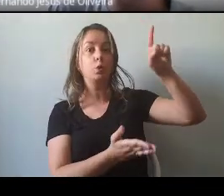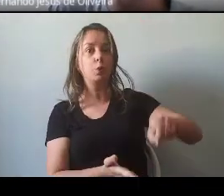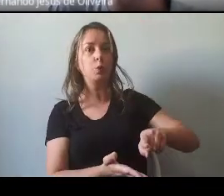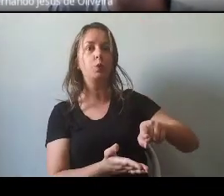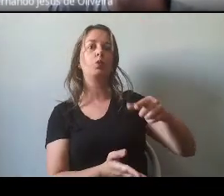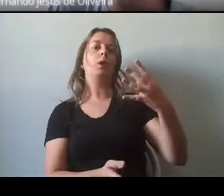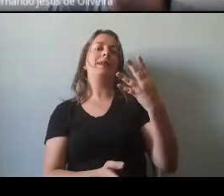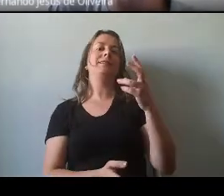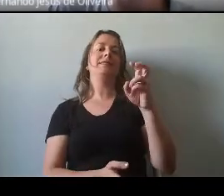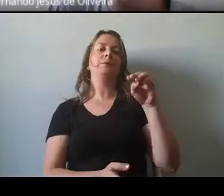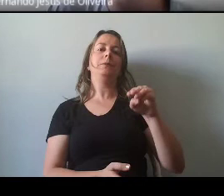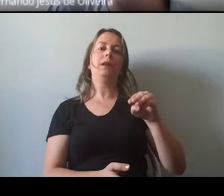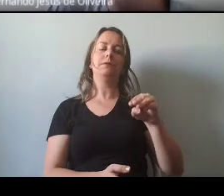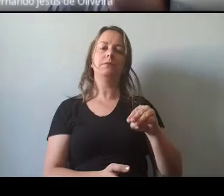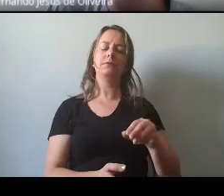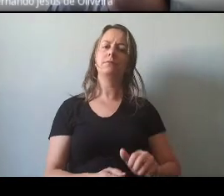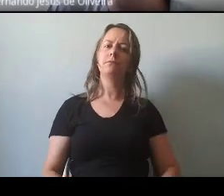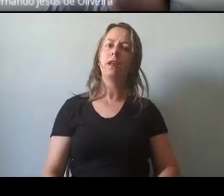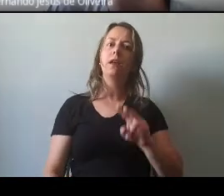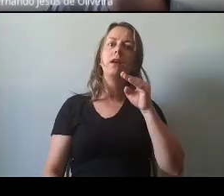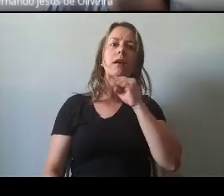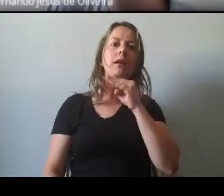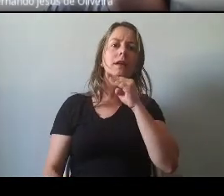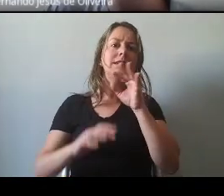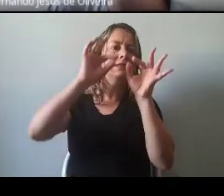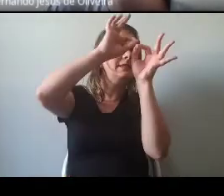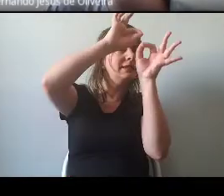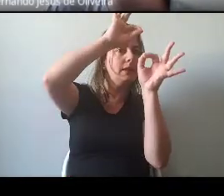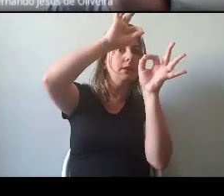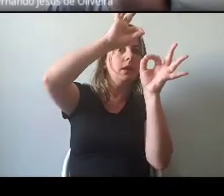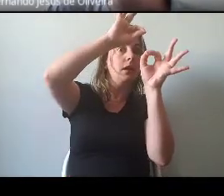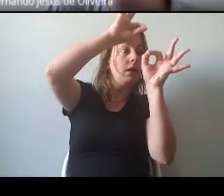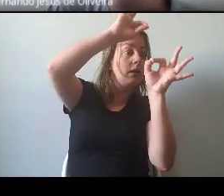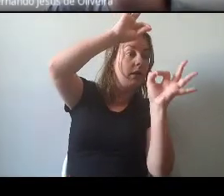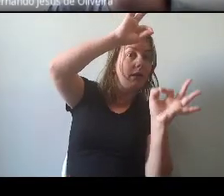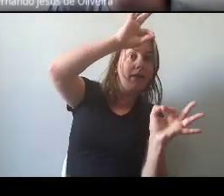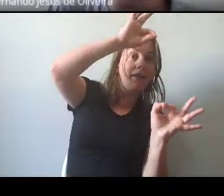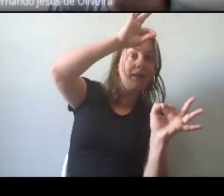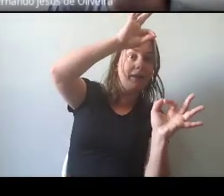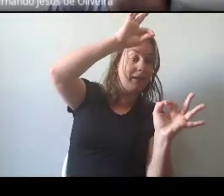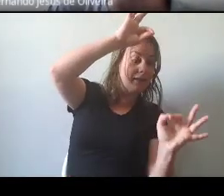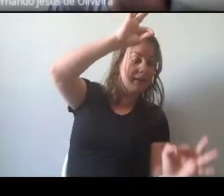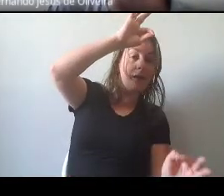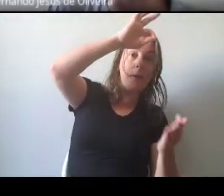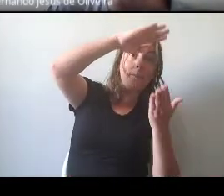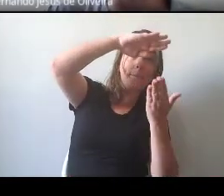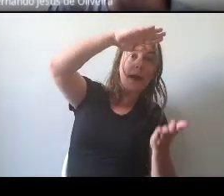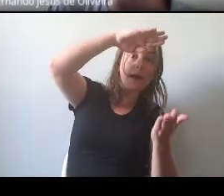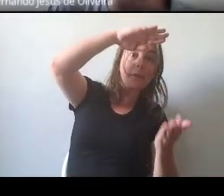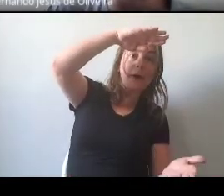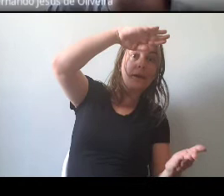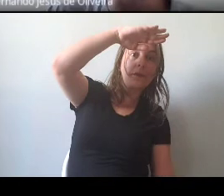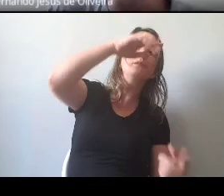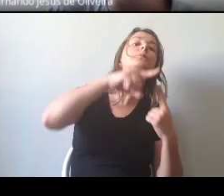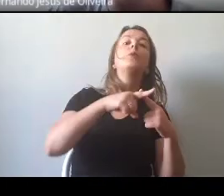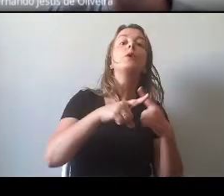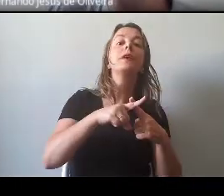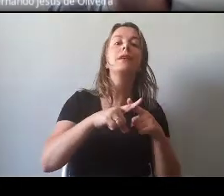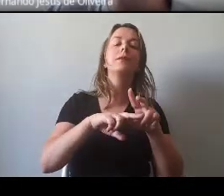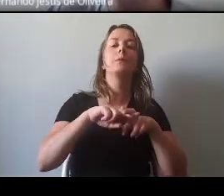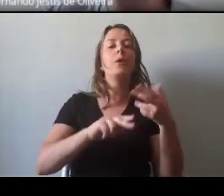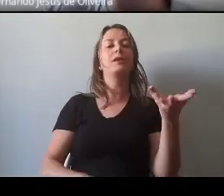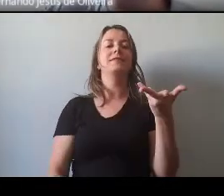40, com mais 5, 45, né? Vejam como é que a distância percorrida vai aumentando, né? Por quê? Porque o movimento é um